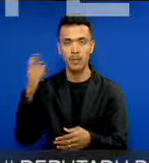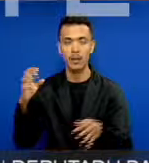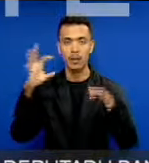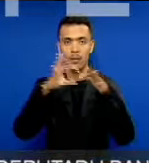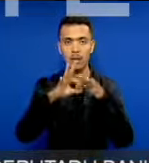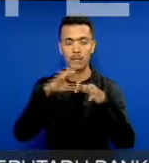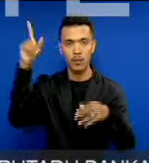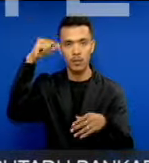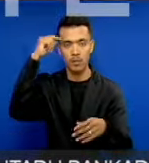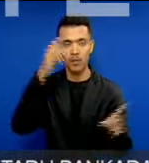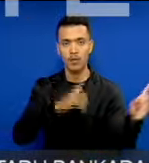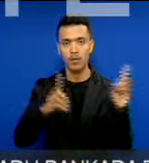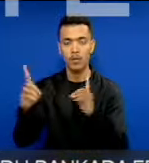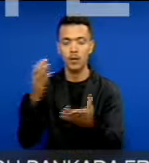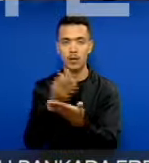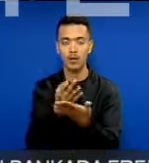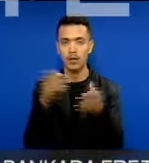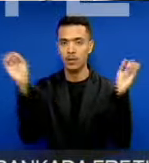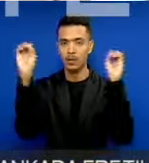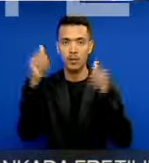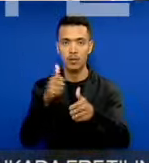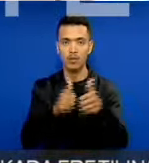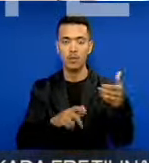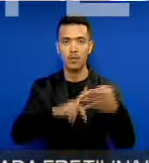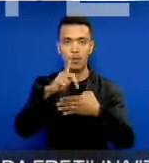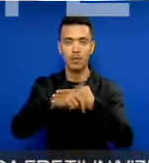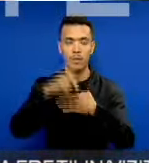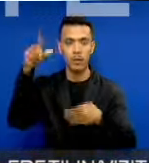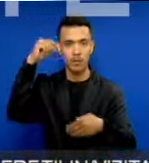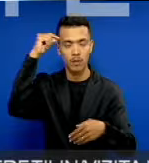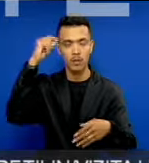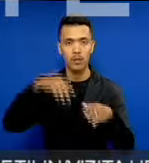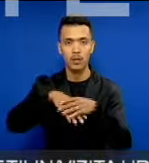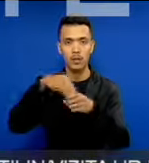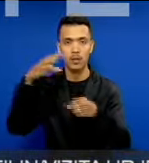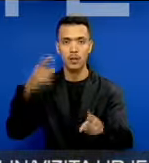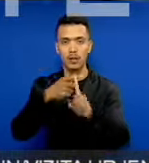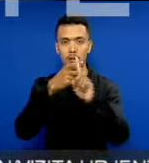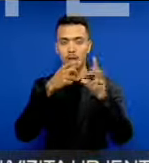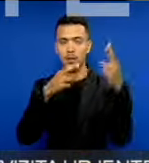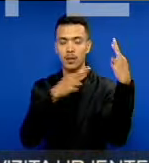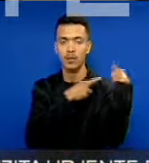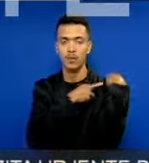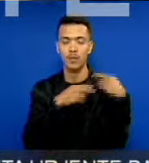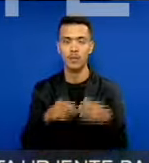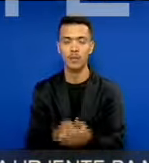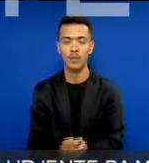membro governo nebe executa orçamento la tuir programa. Governo se demite Husinia posição. E presidente